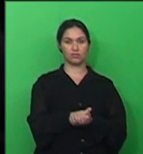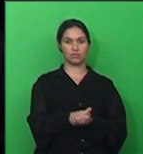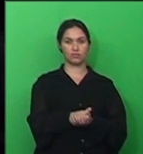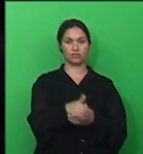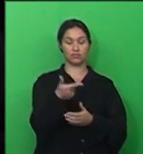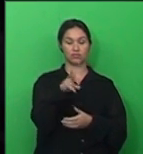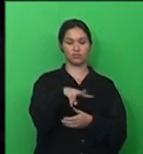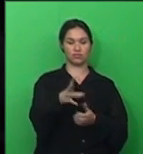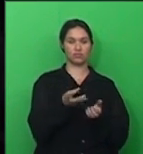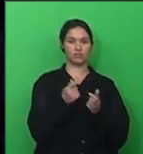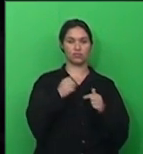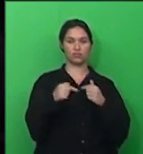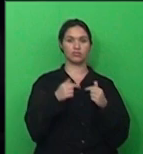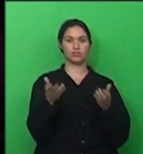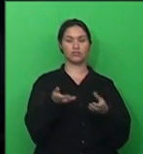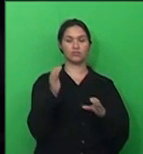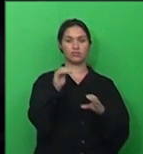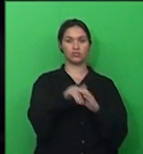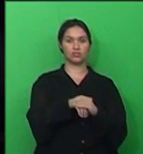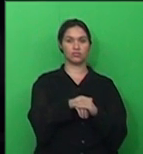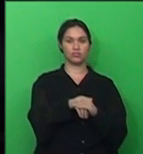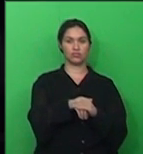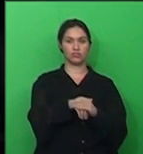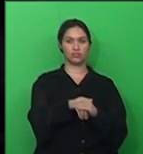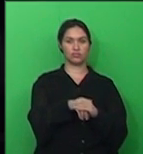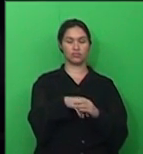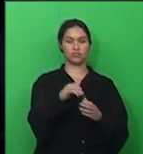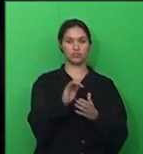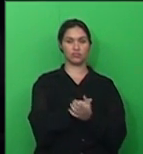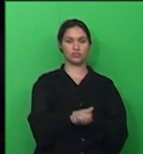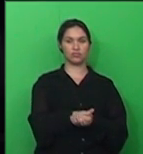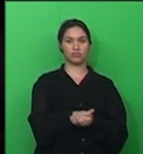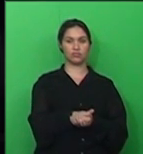Não havendo quem queira discutir, está em votação.